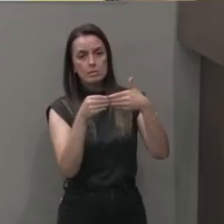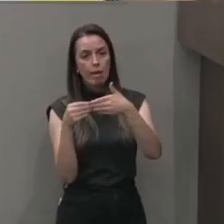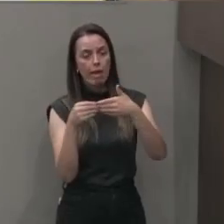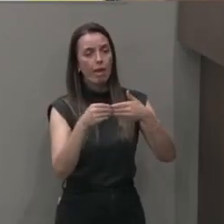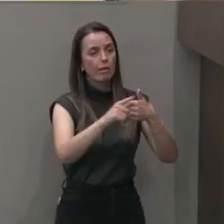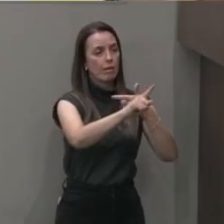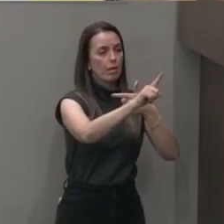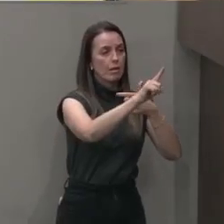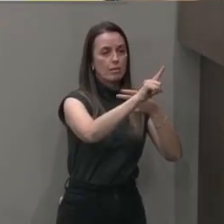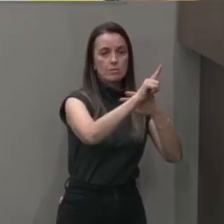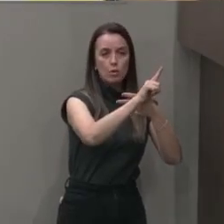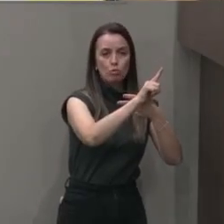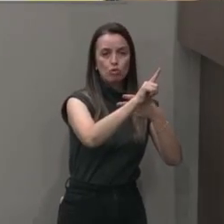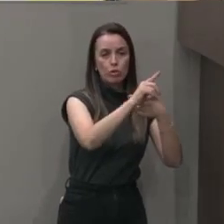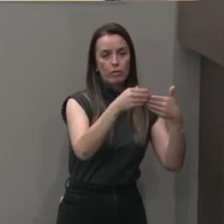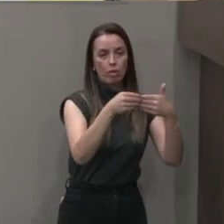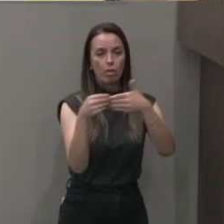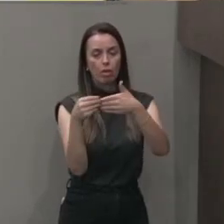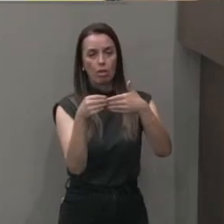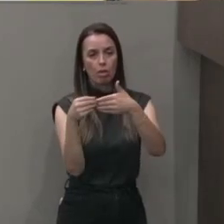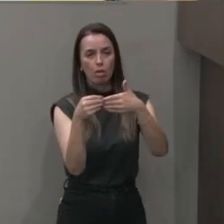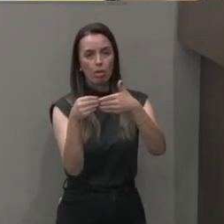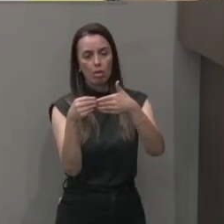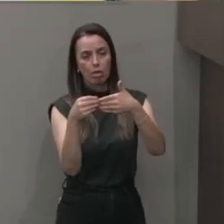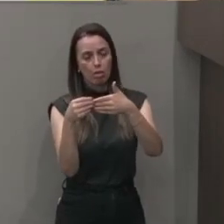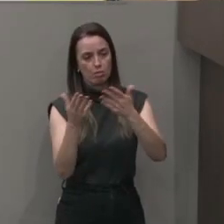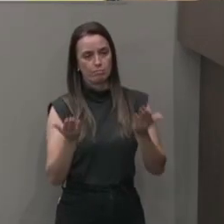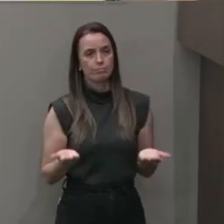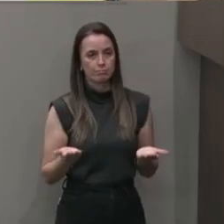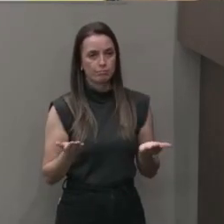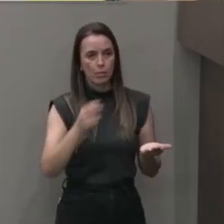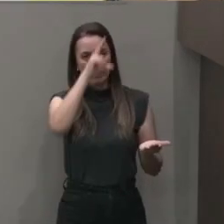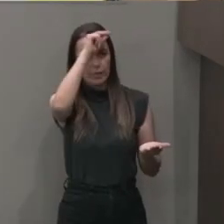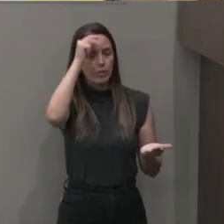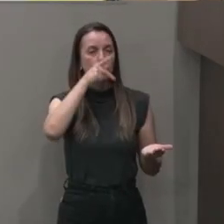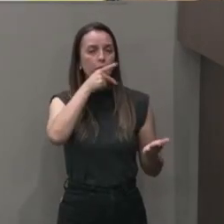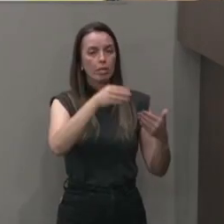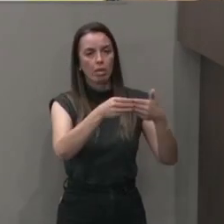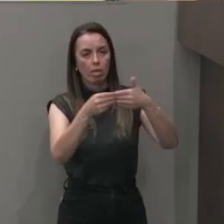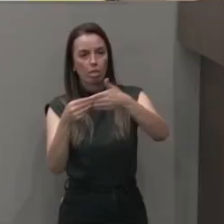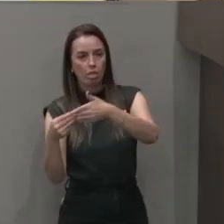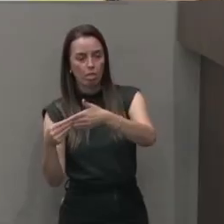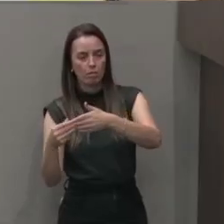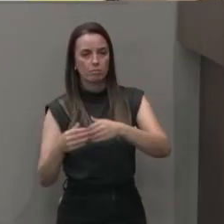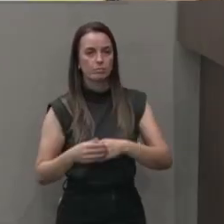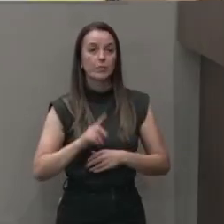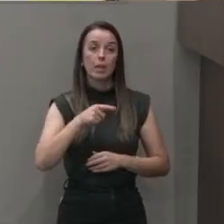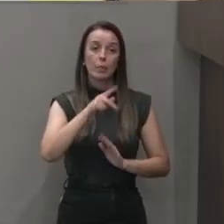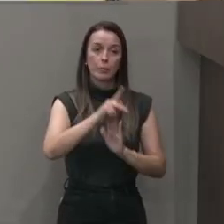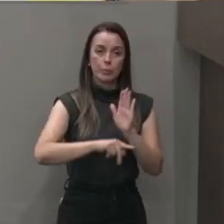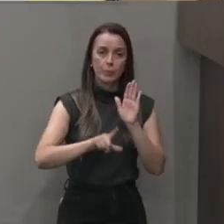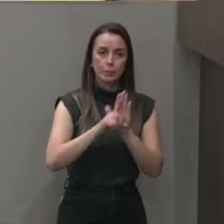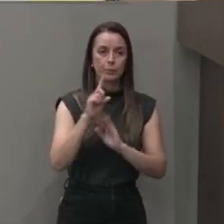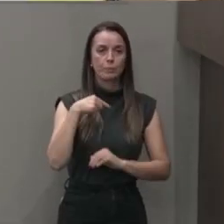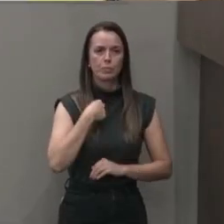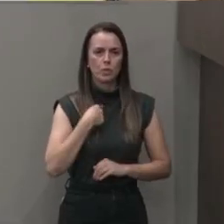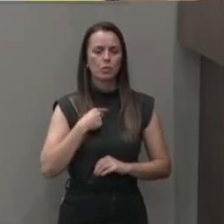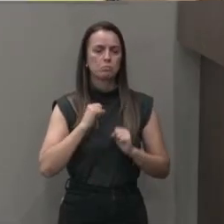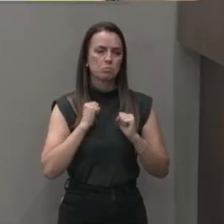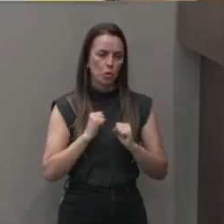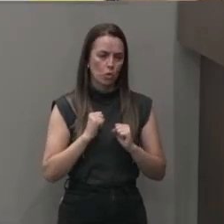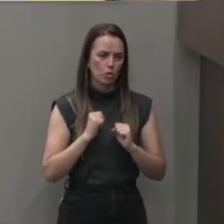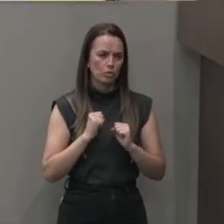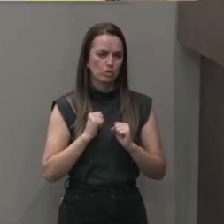prefeito, um puxadinho do prefeito Pedro Almeida. Porque assim, ó, esse é o tipo de projeto de lei que nós podemos e devemos, tanto que o projeto ele